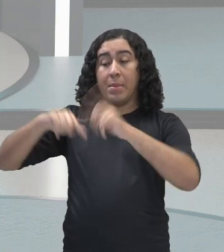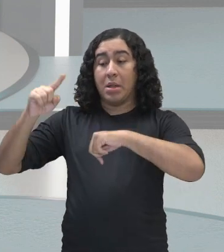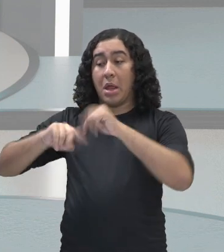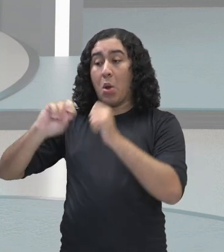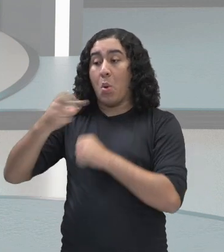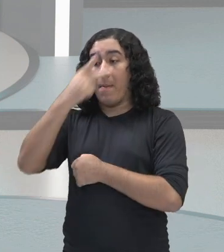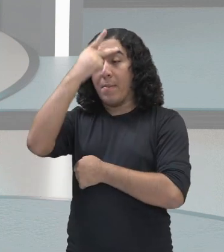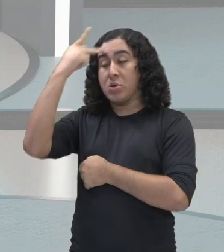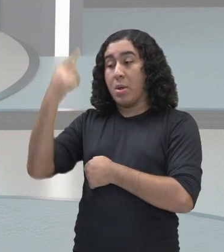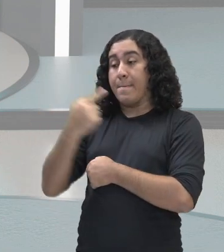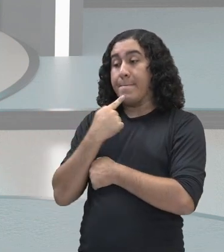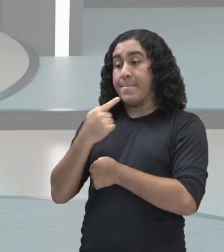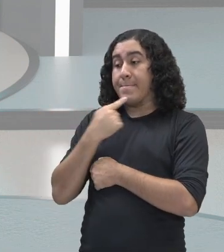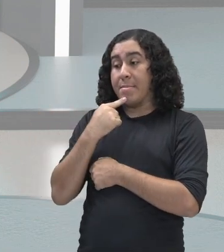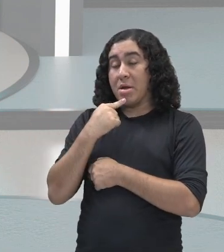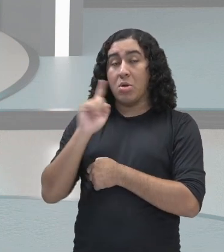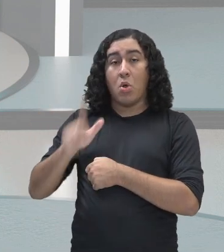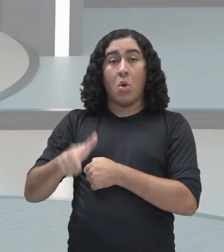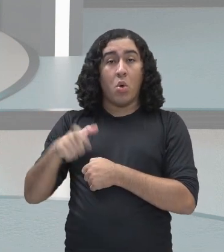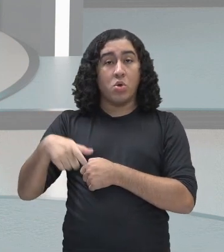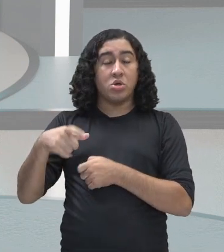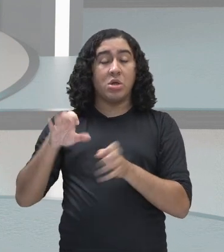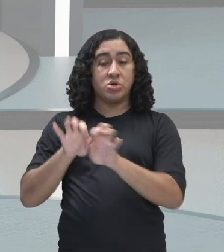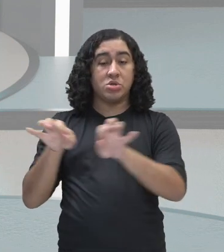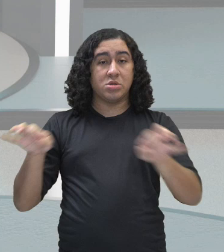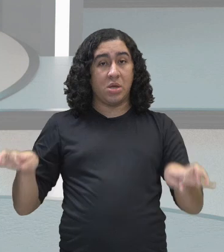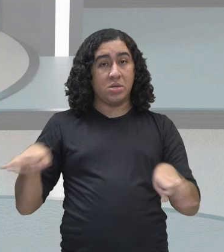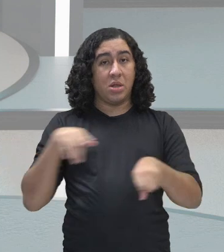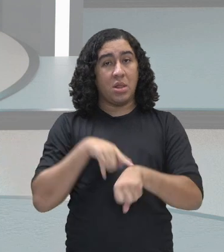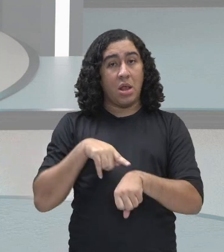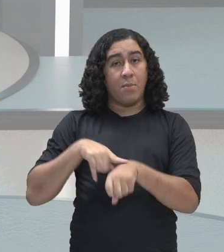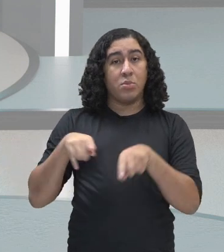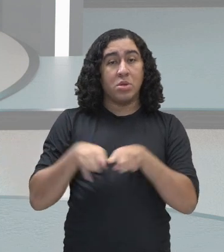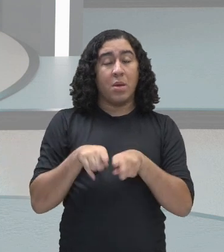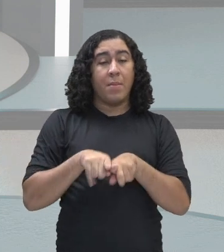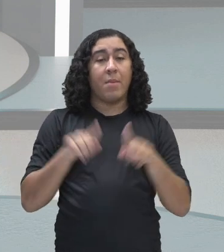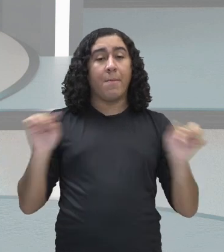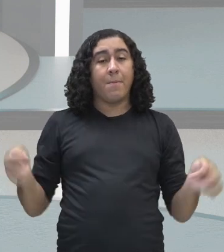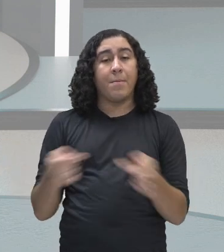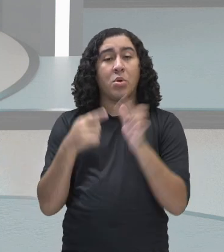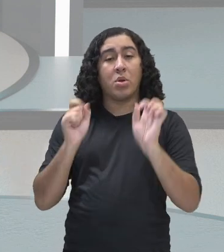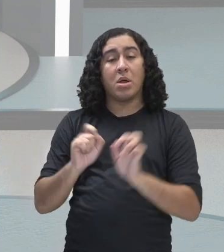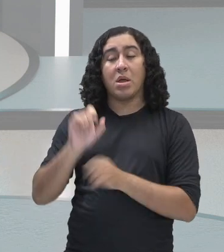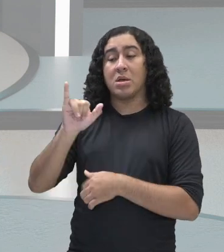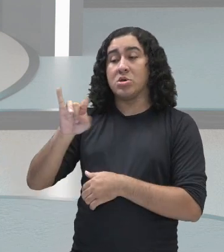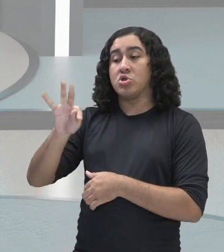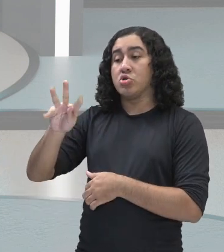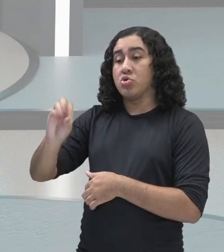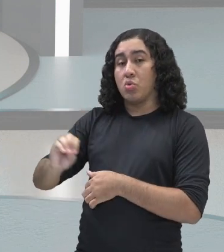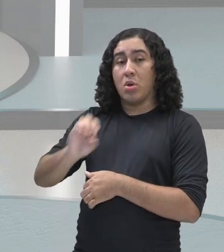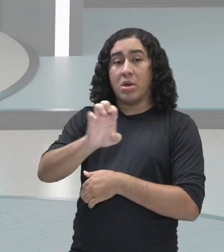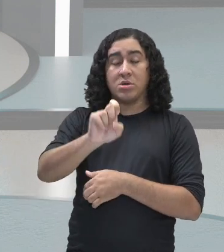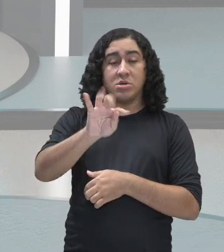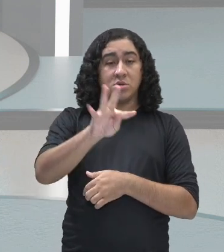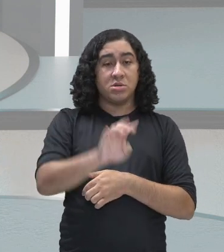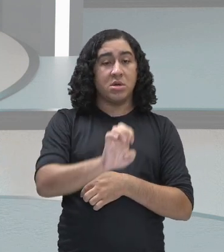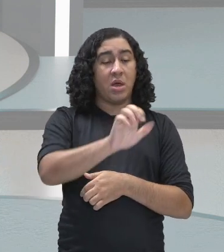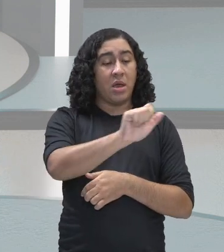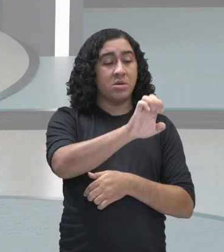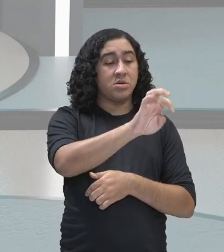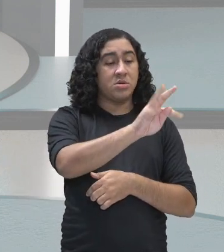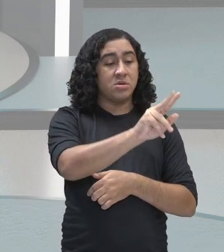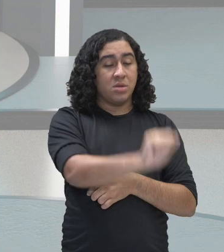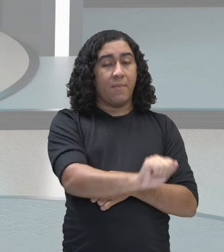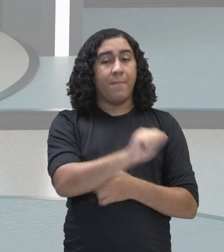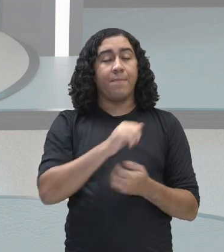que estejam perto, na distância, o tempo, e equivale a isto, este, esta. Tá? E aqui